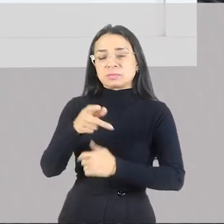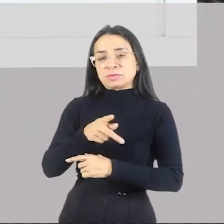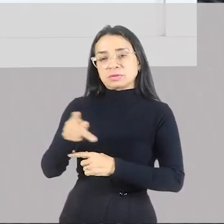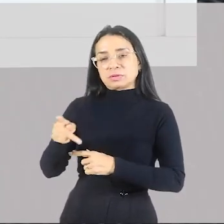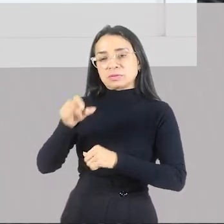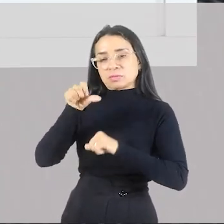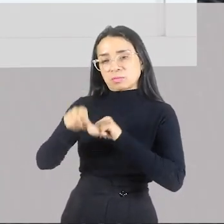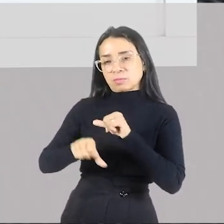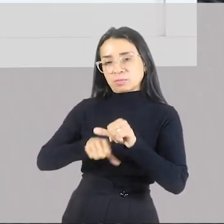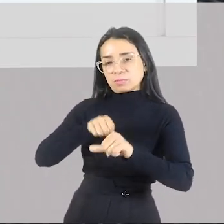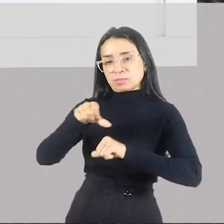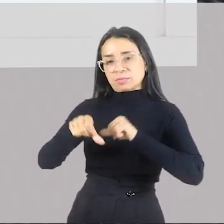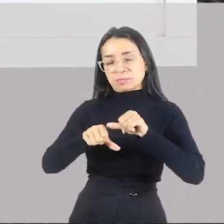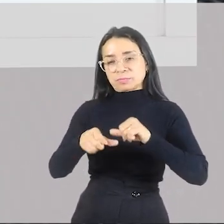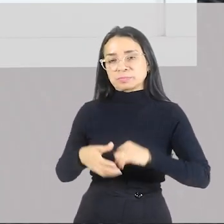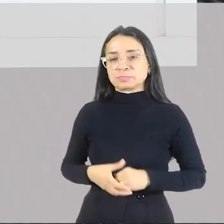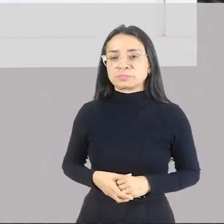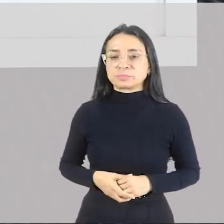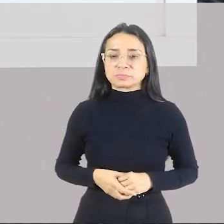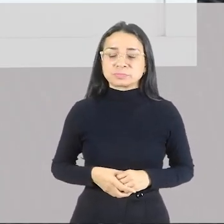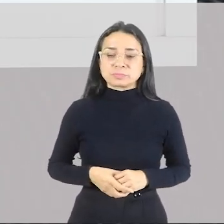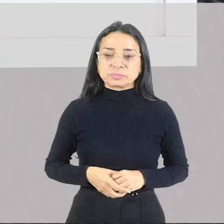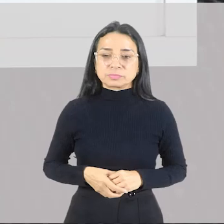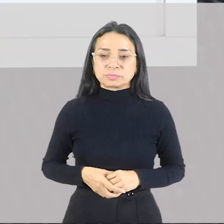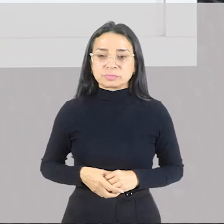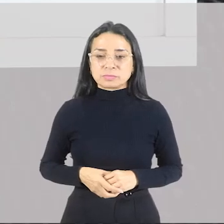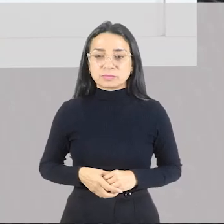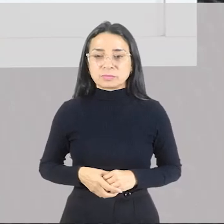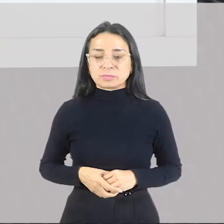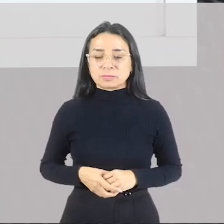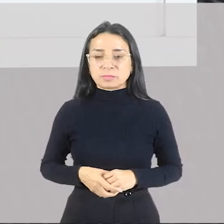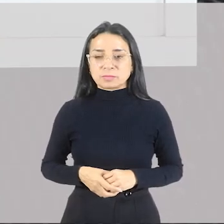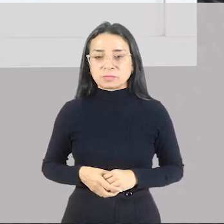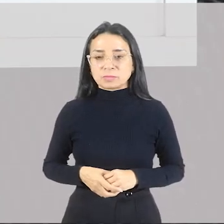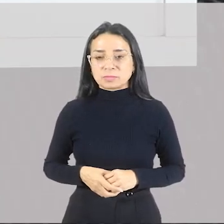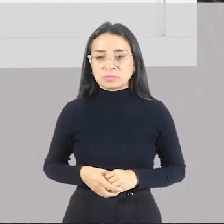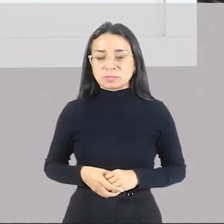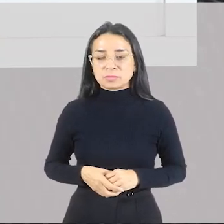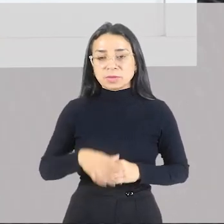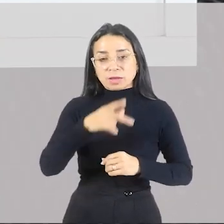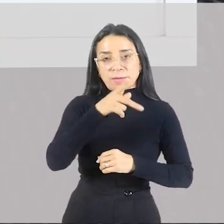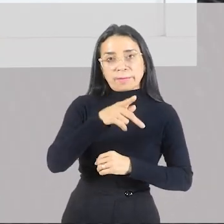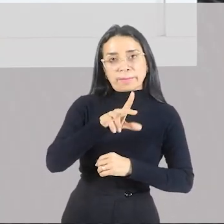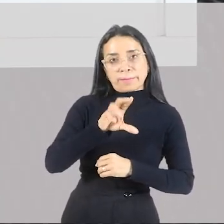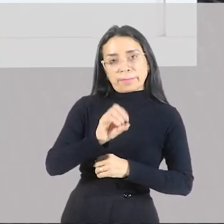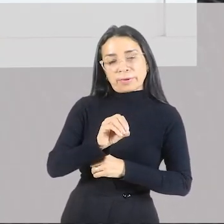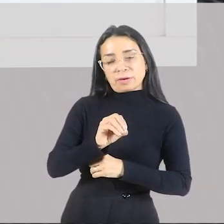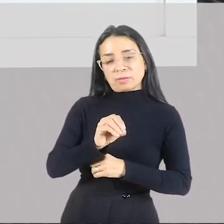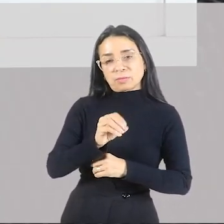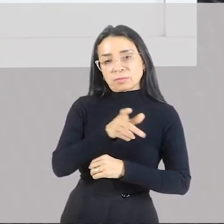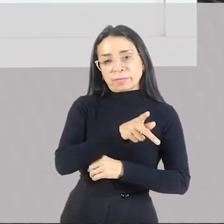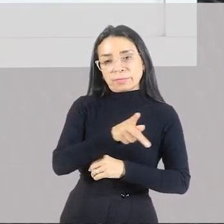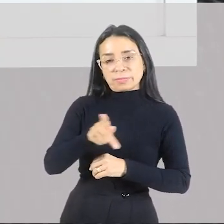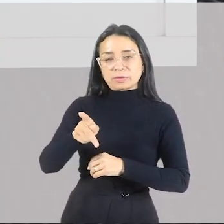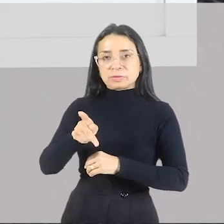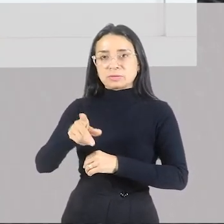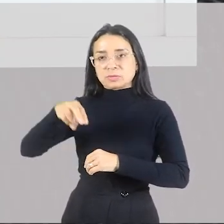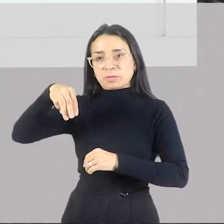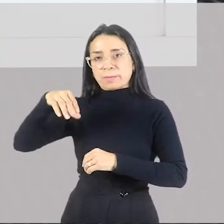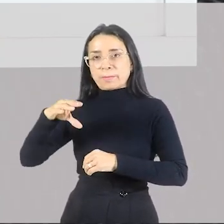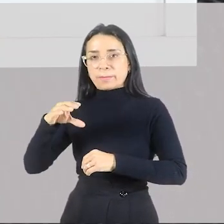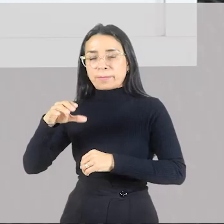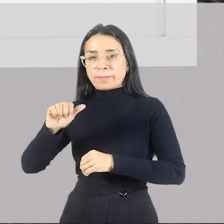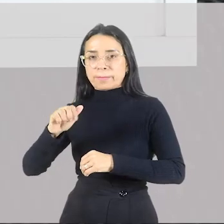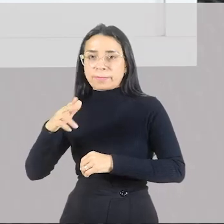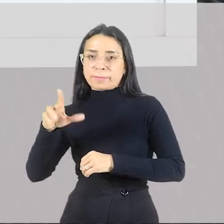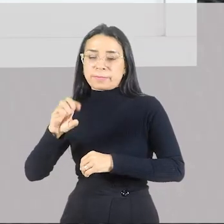Eu vou botar Paulo como presidente e Marcos como vice-presidente. Aí eu pergunto para vocês, esses grupos